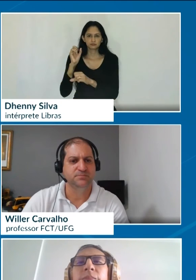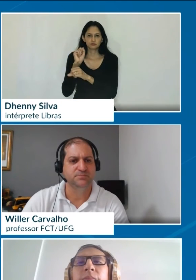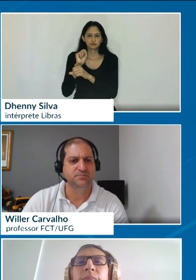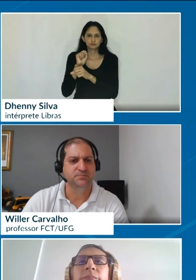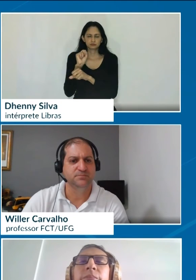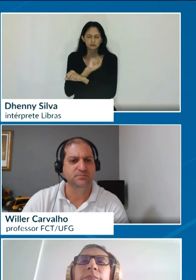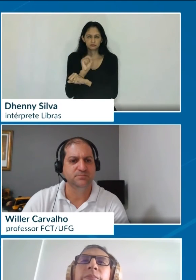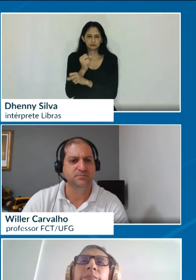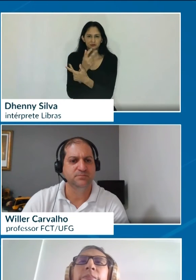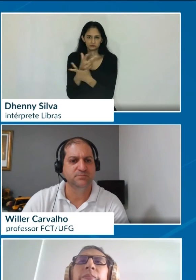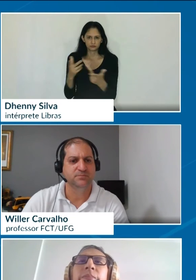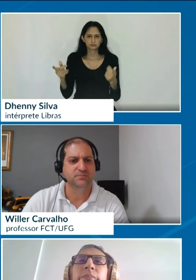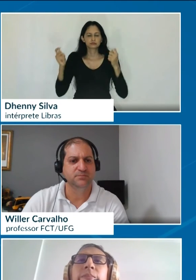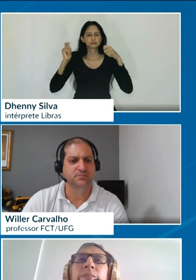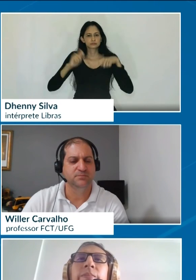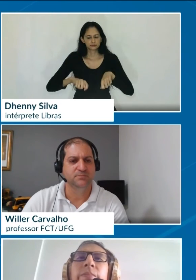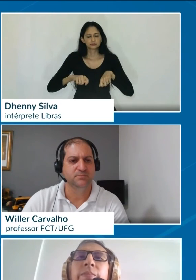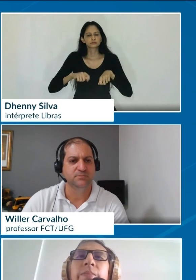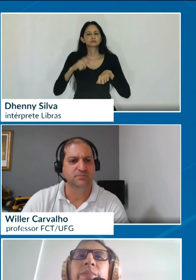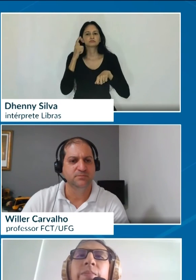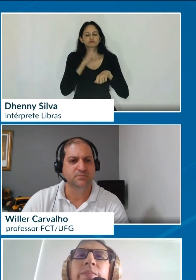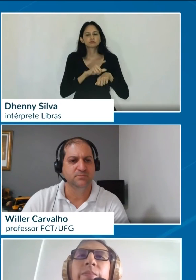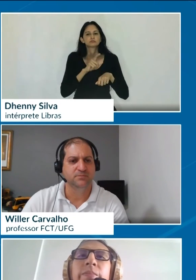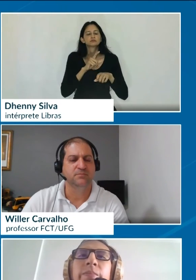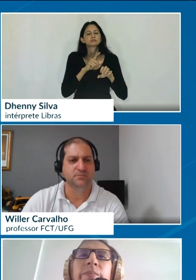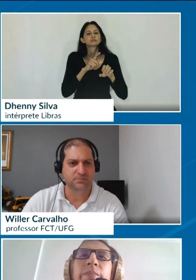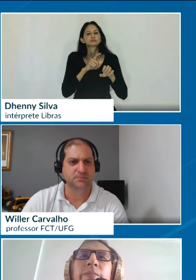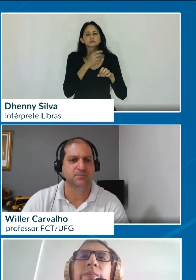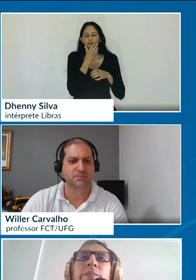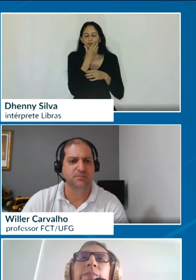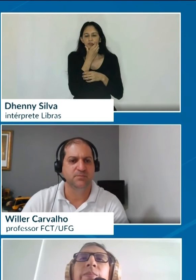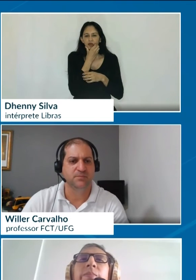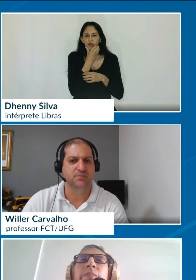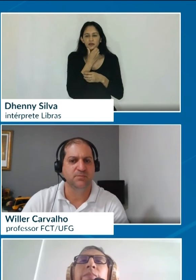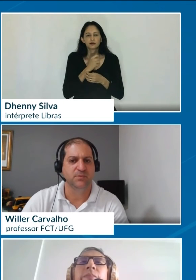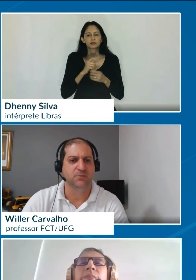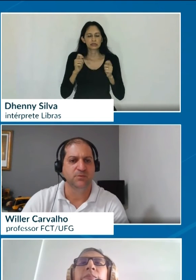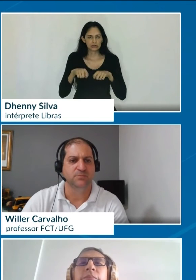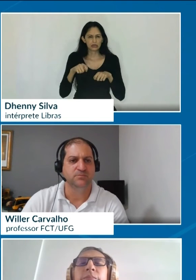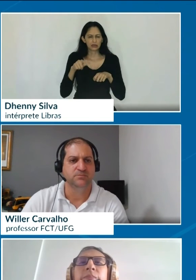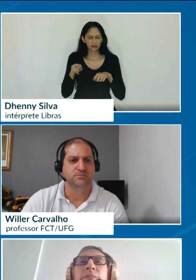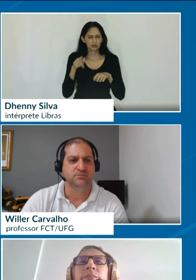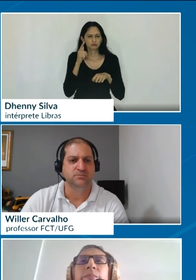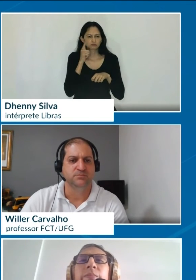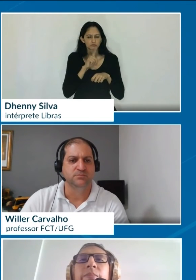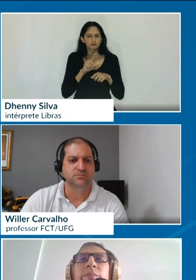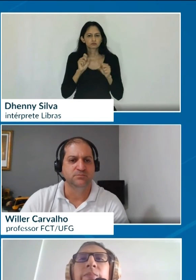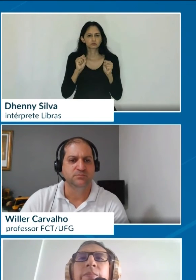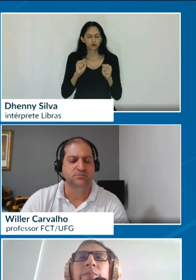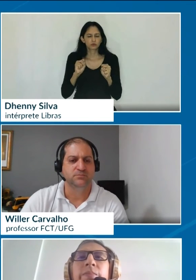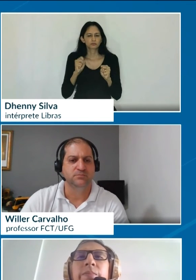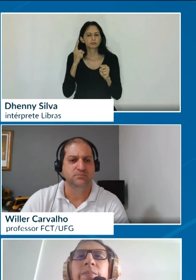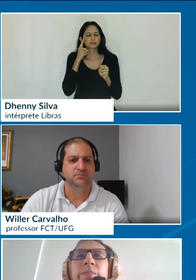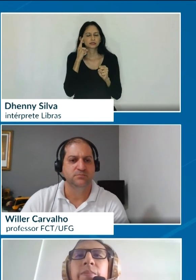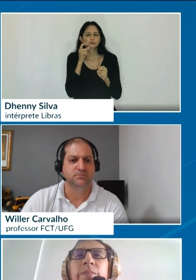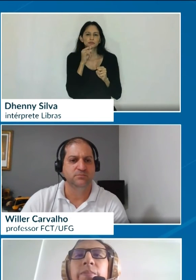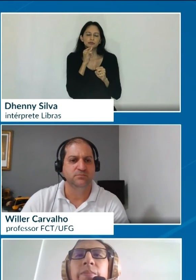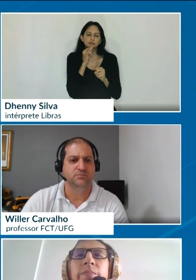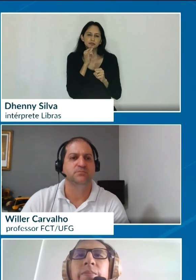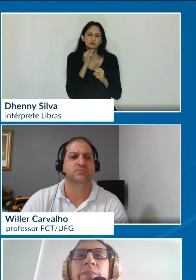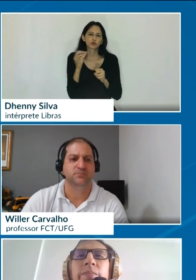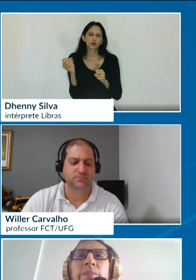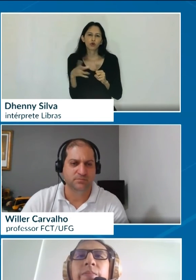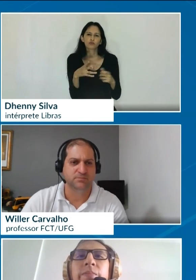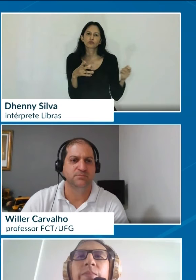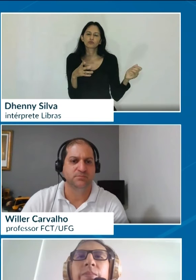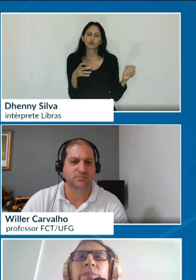capaz de empreender, só deu aí algumas possibilidades de emprego, mas ele também pode pensar em novos